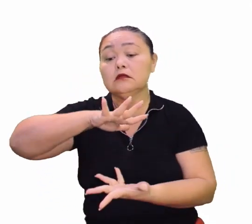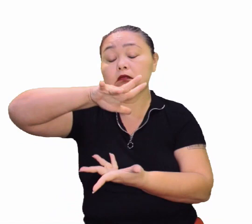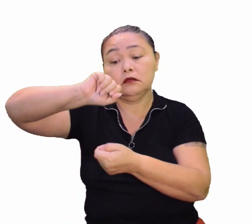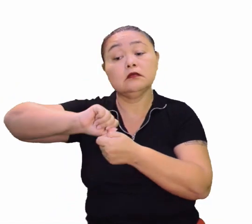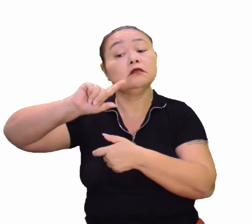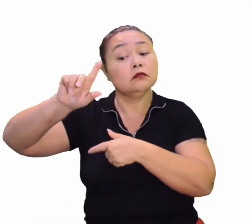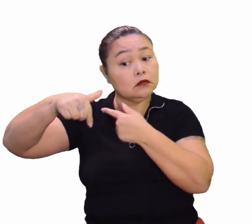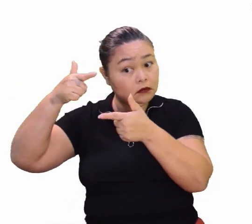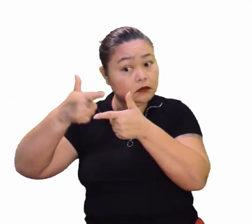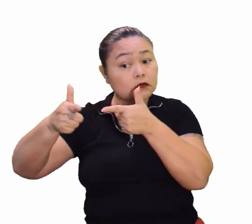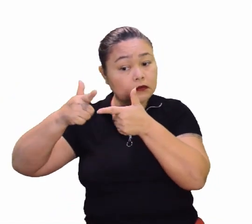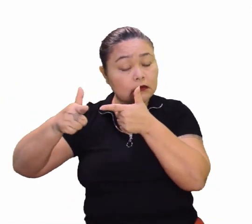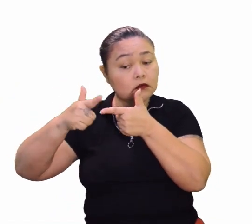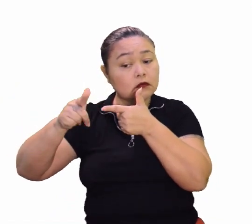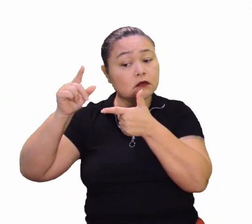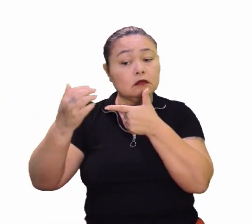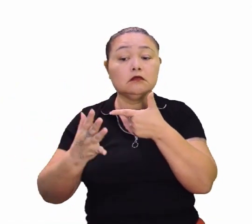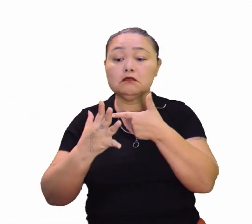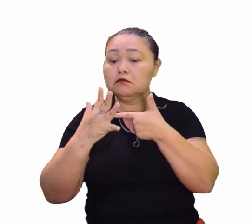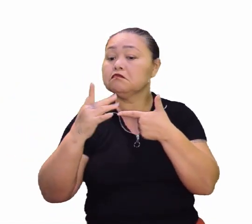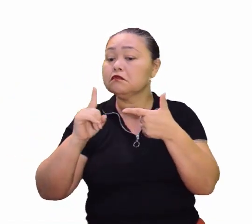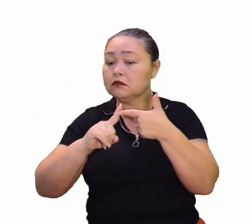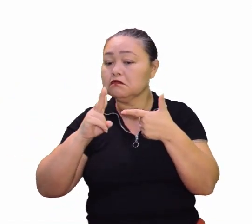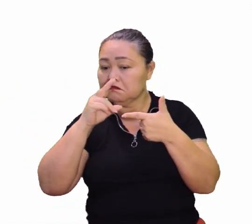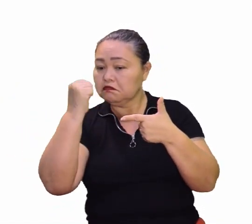consequência muito intensa isso, que é